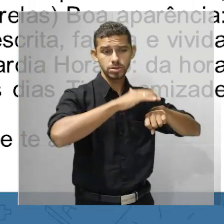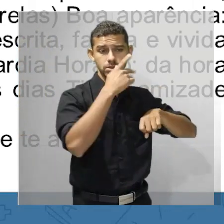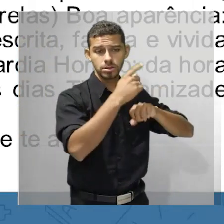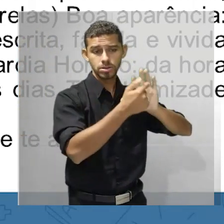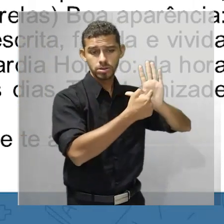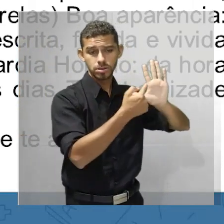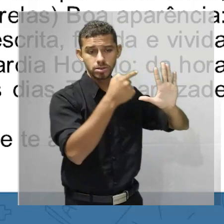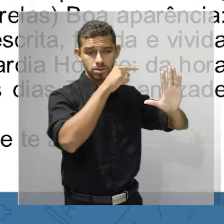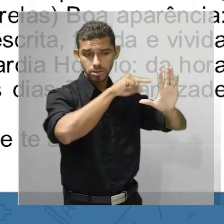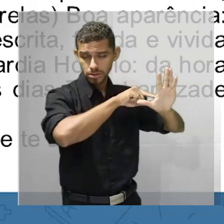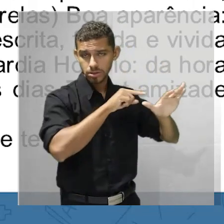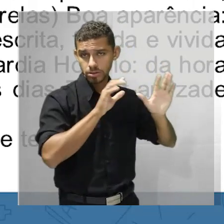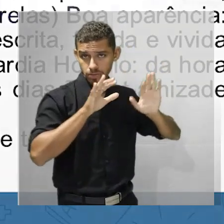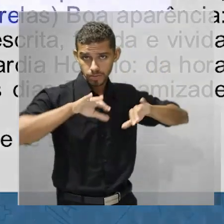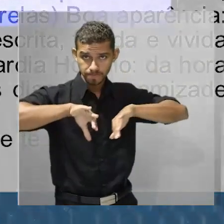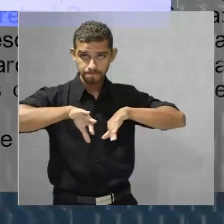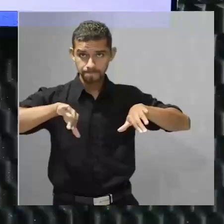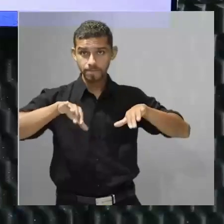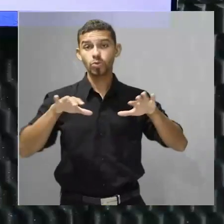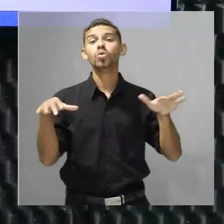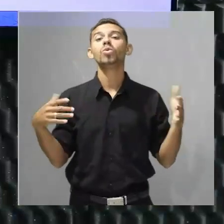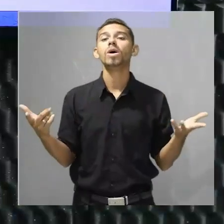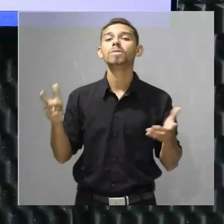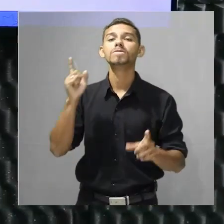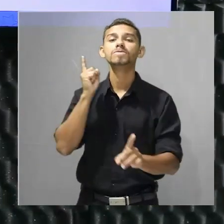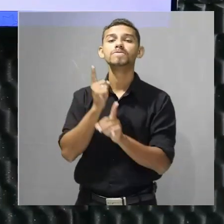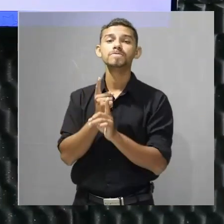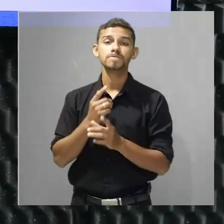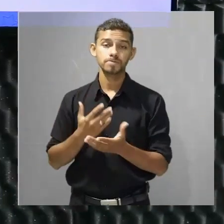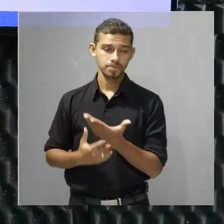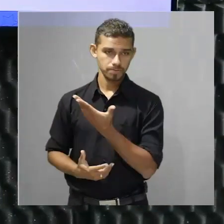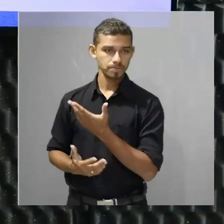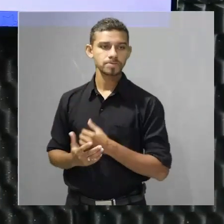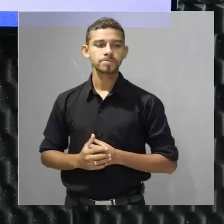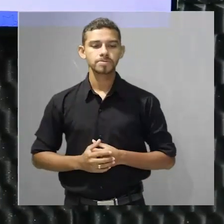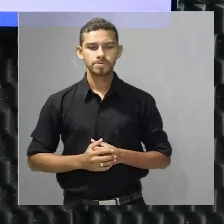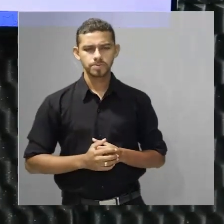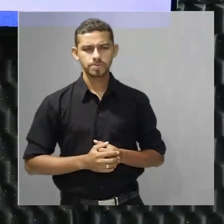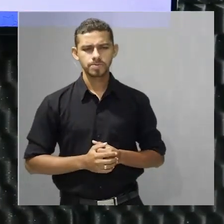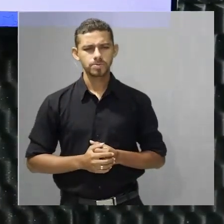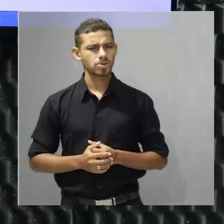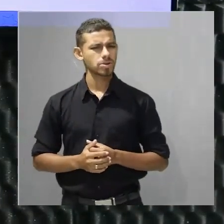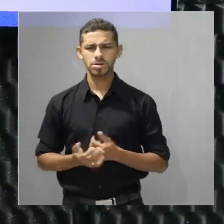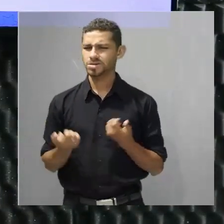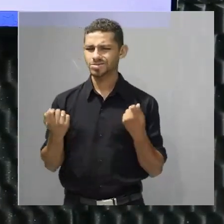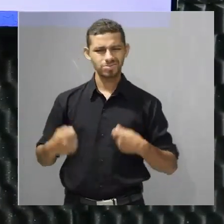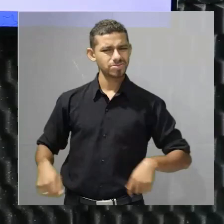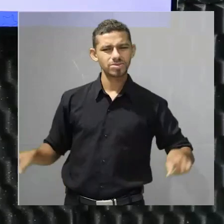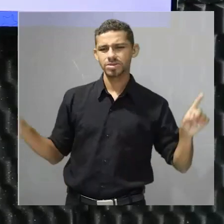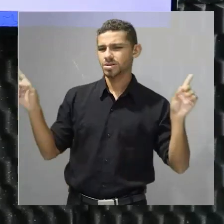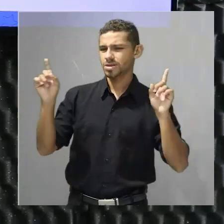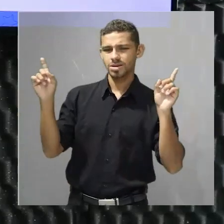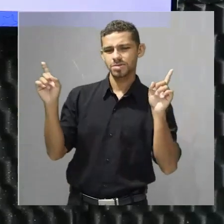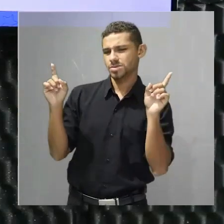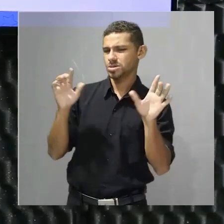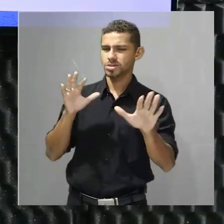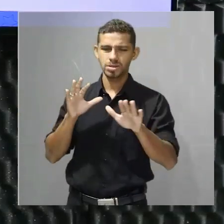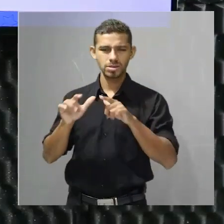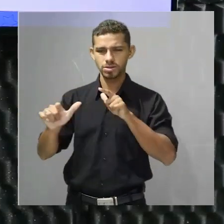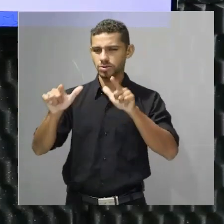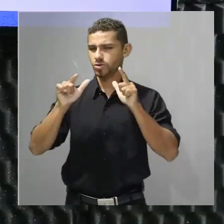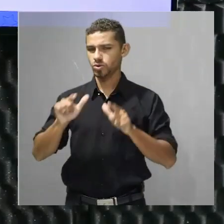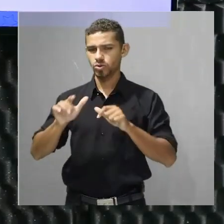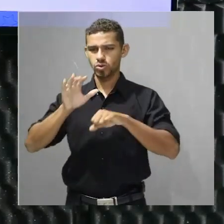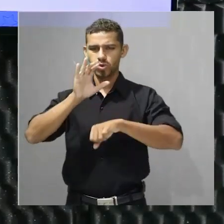Então vamos lá fábrica dos sonhos as dividem-se sonhadores não precisa ter curso superior mas